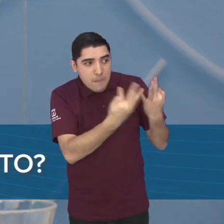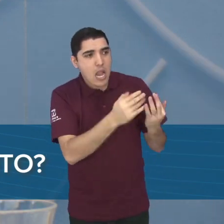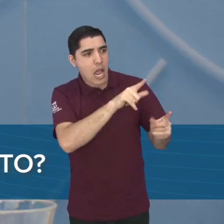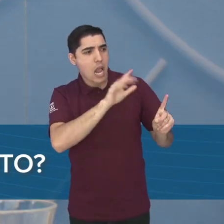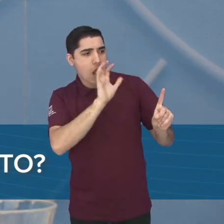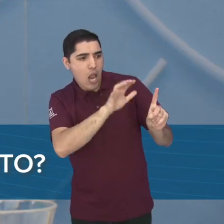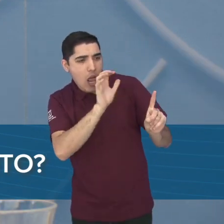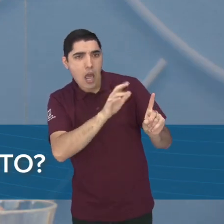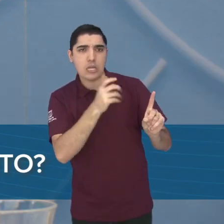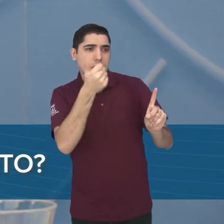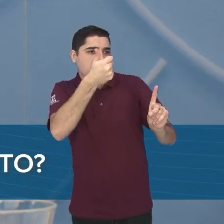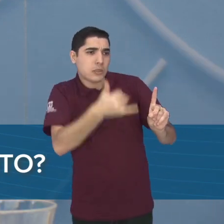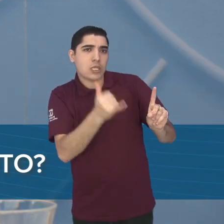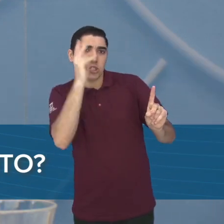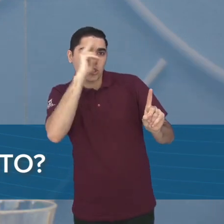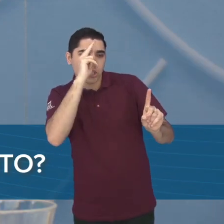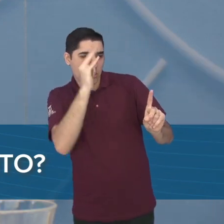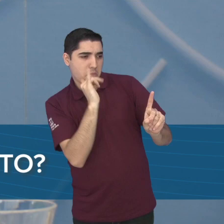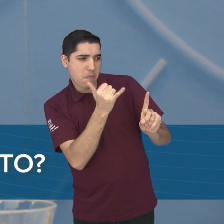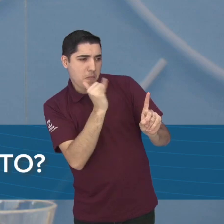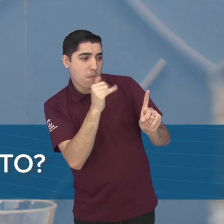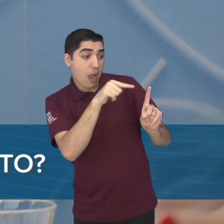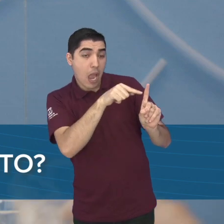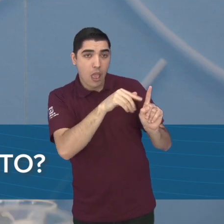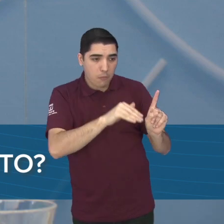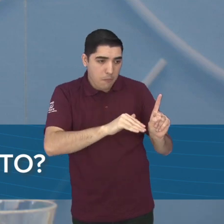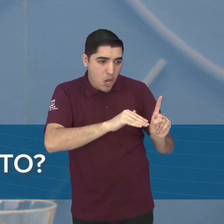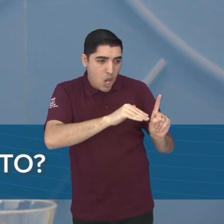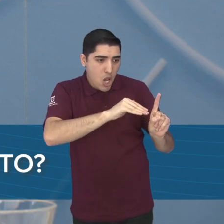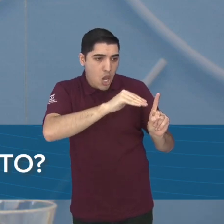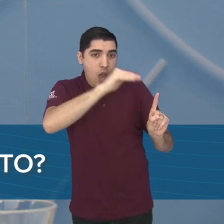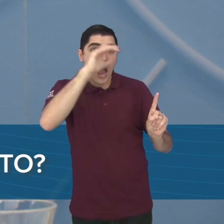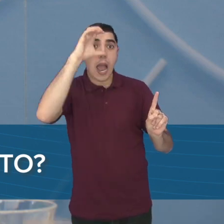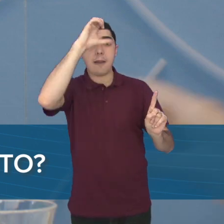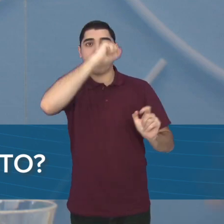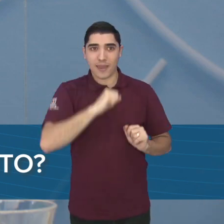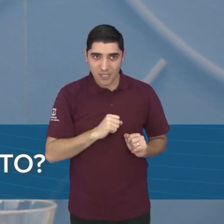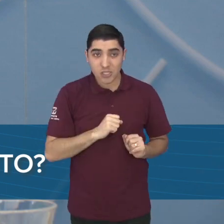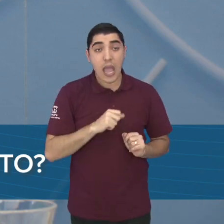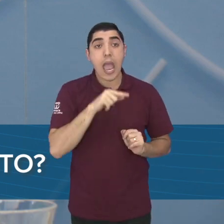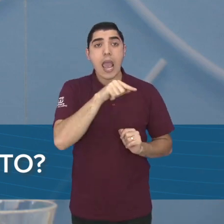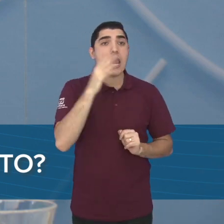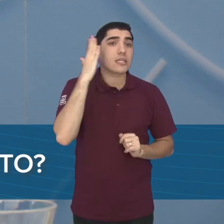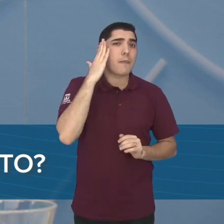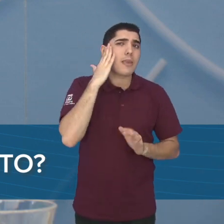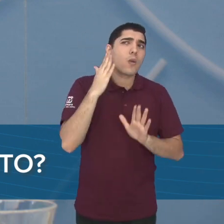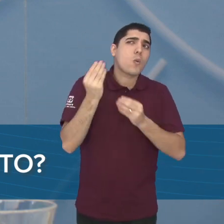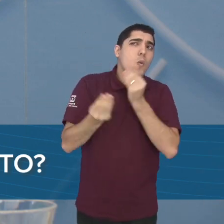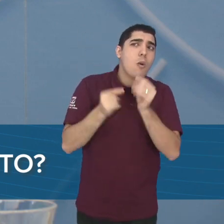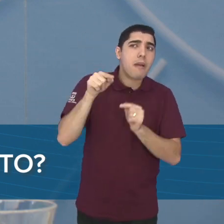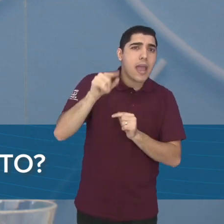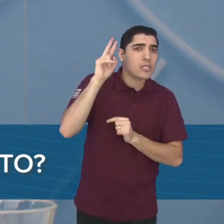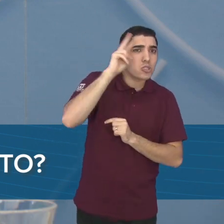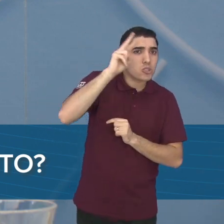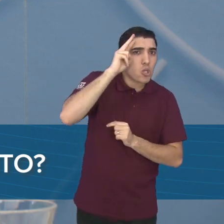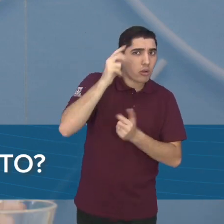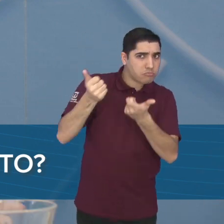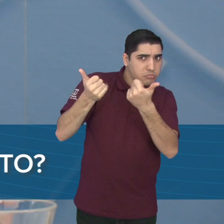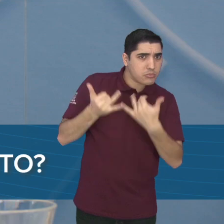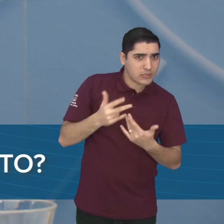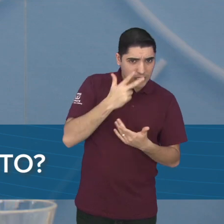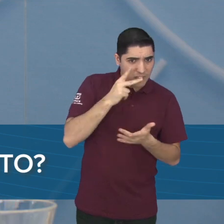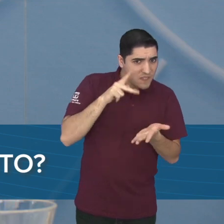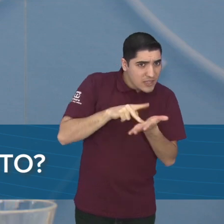uma forma parecida de contar a nossa própria história também. Então, assim, como essa história é contada, né, que ponto que recebe mais ênfase, o que chama